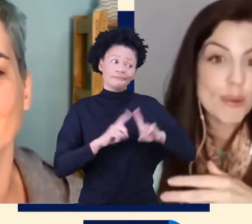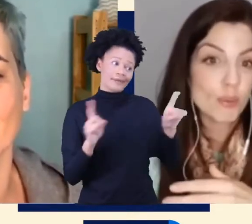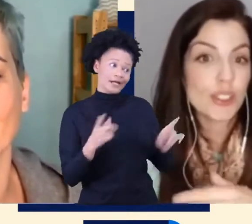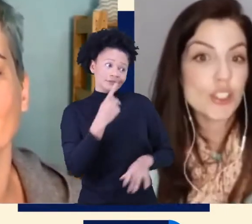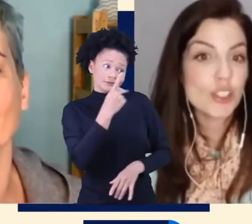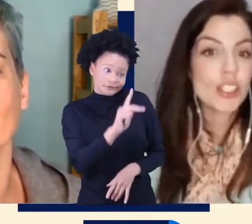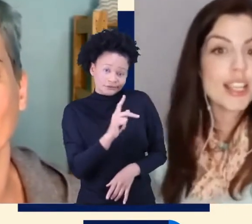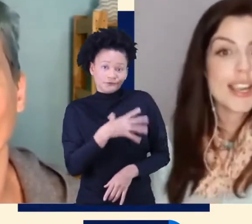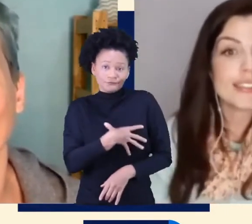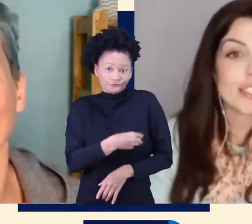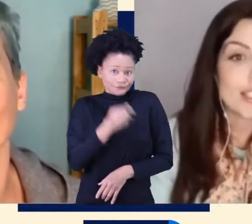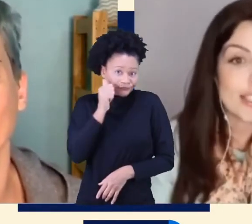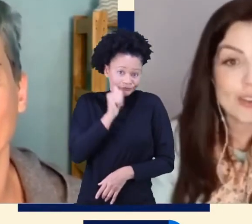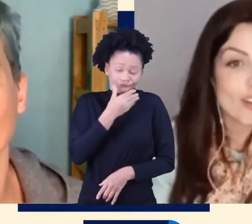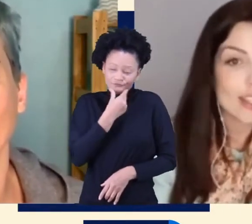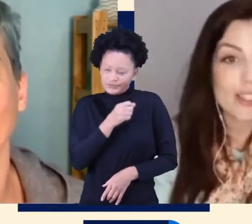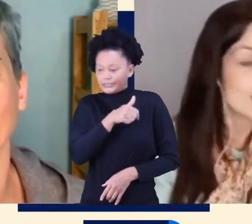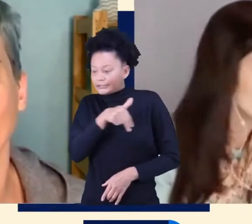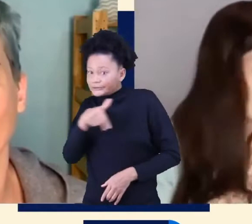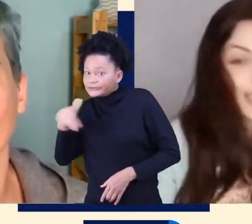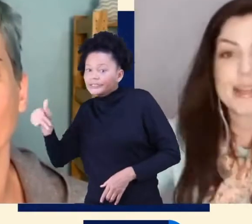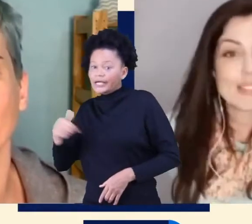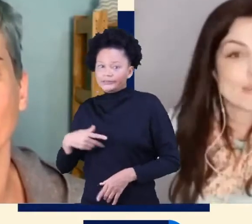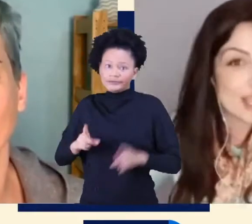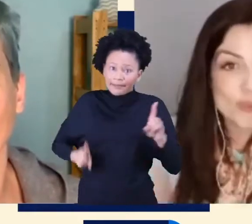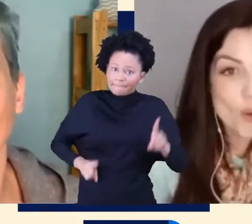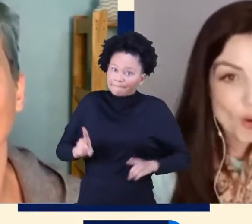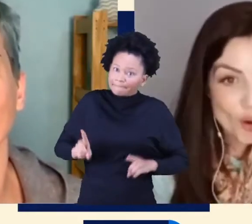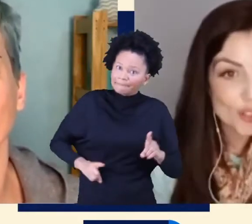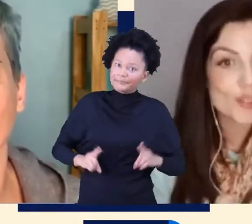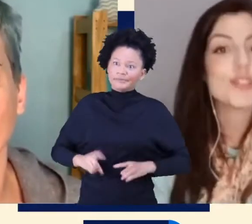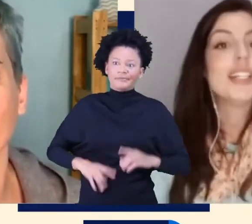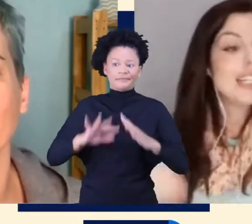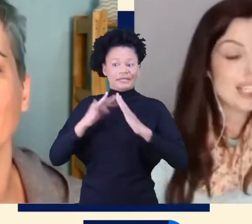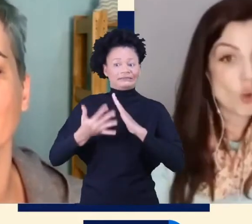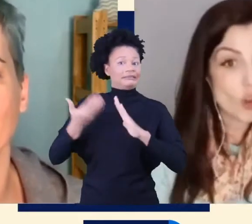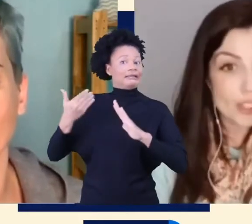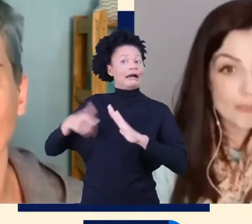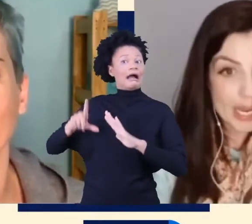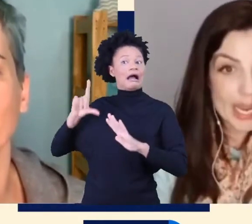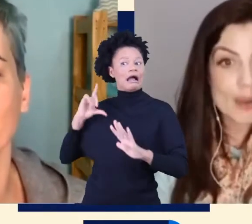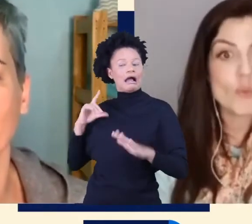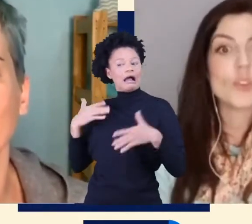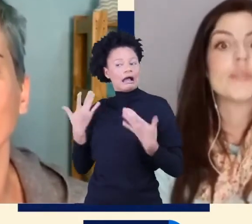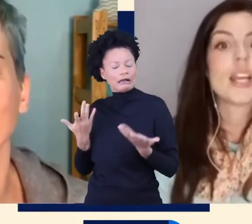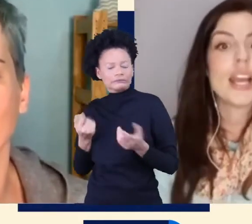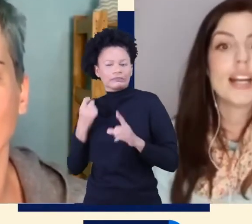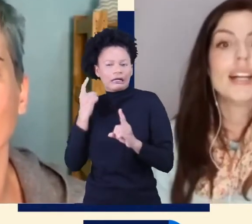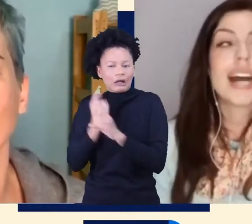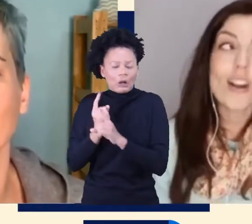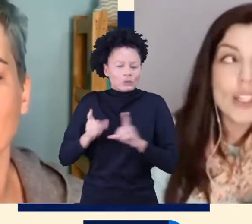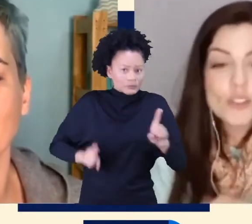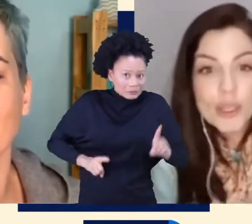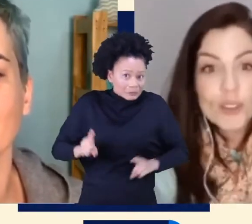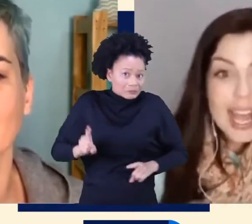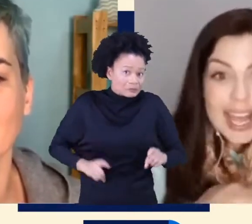tem primo, tem gente que entra aqui, não agora na quarentena, mas vem pro almoço, encontra primo, né? Acorda de madrugada,